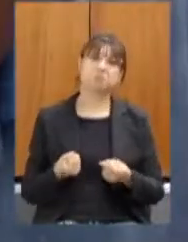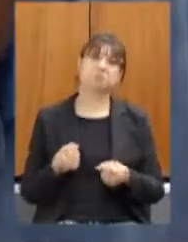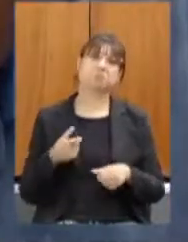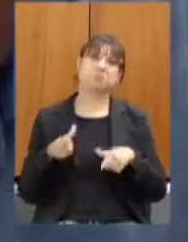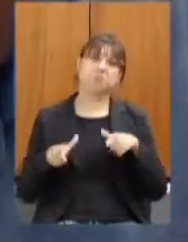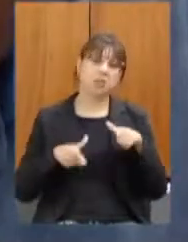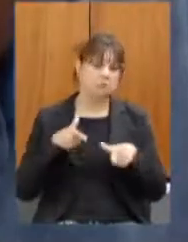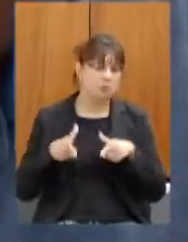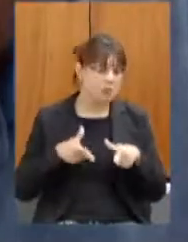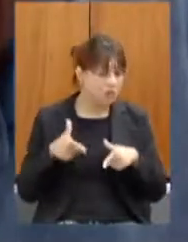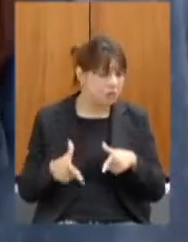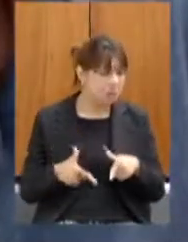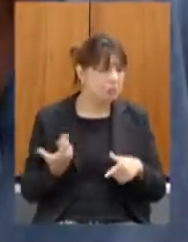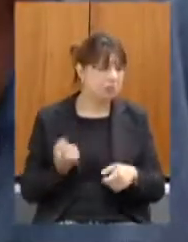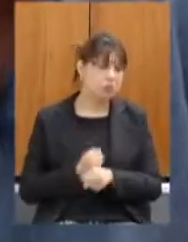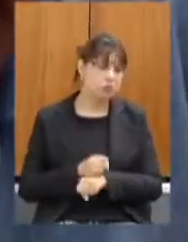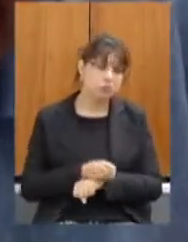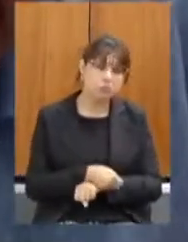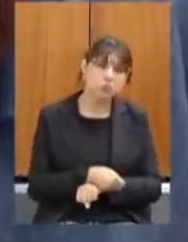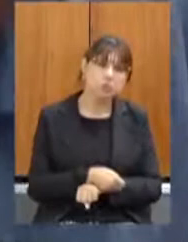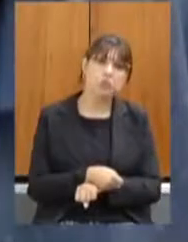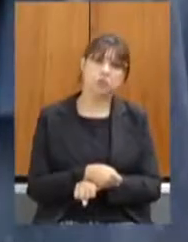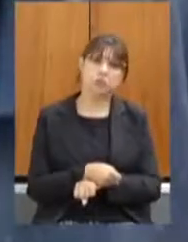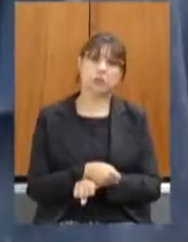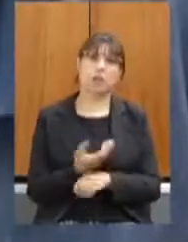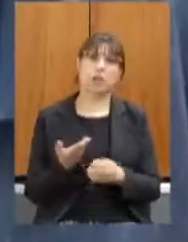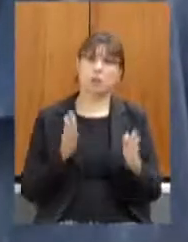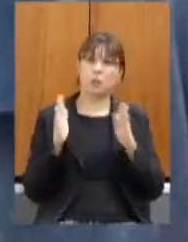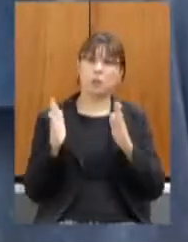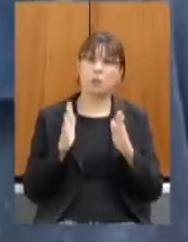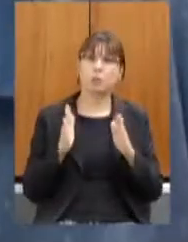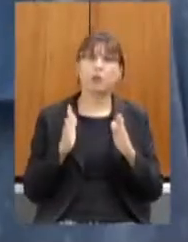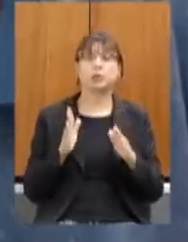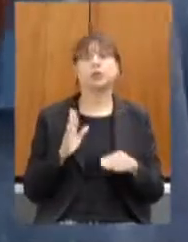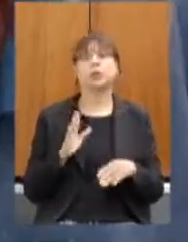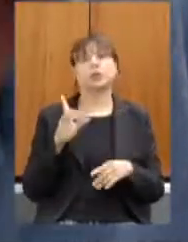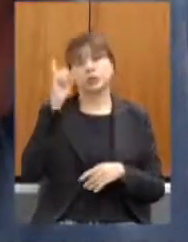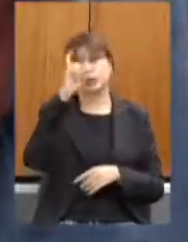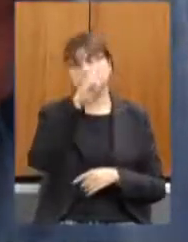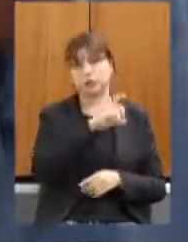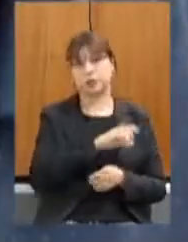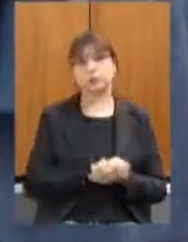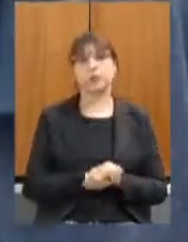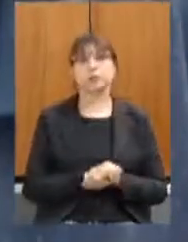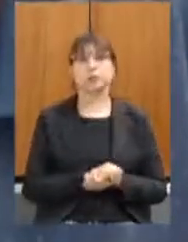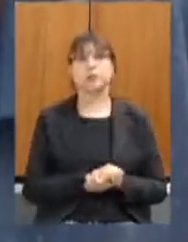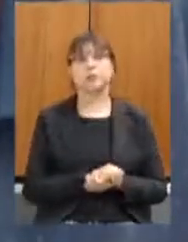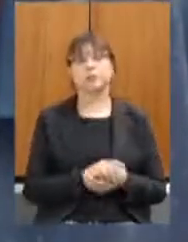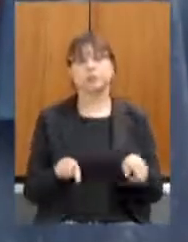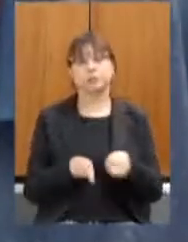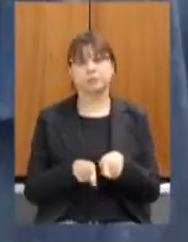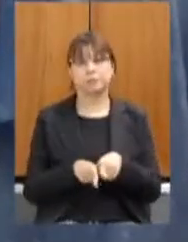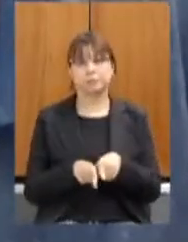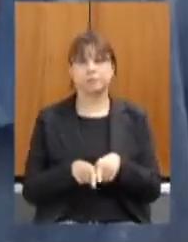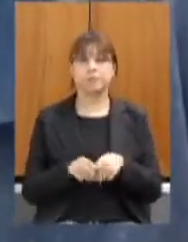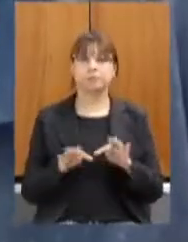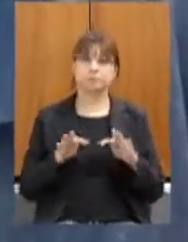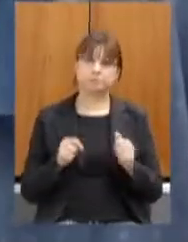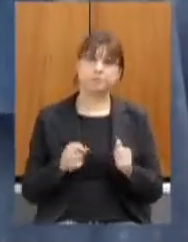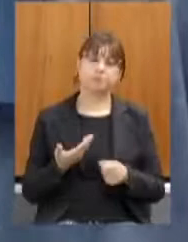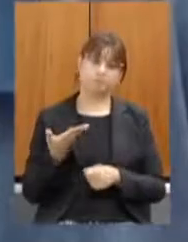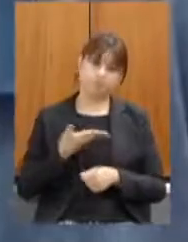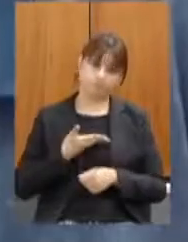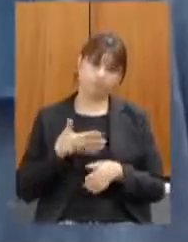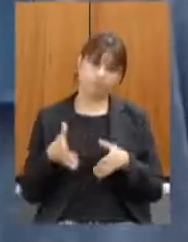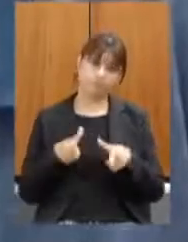autor na mente nesse período tão difícil agradecer também a todos os componentes da comissão de saúde os nossos